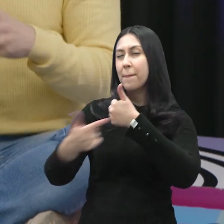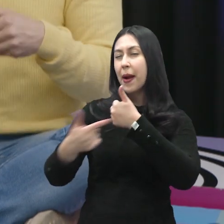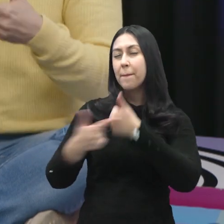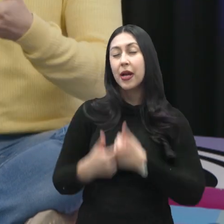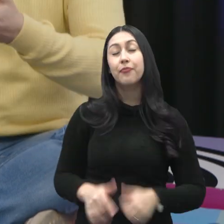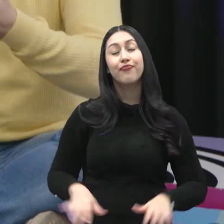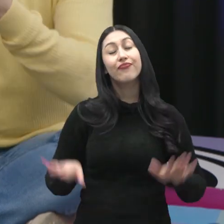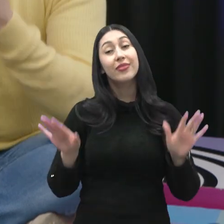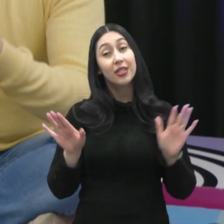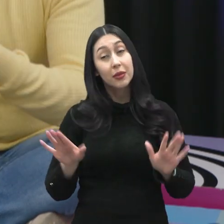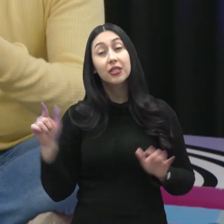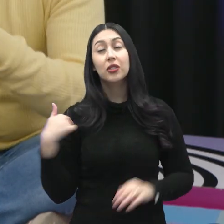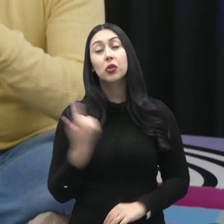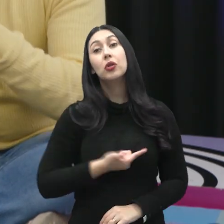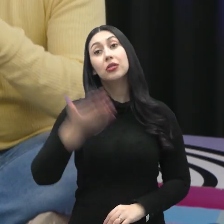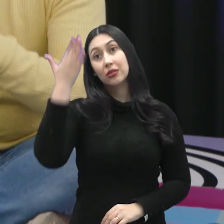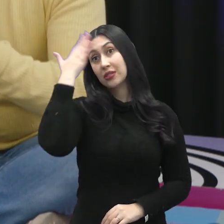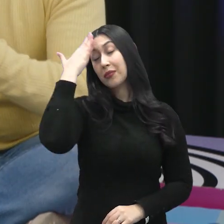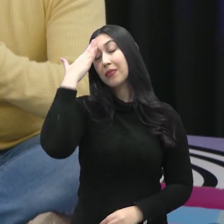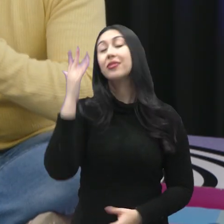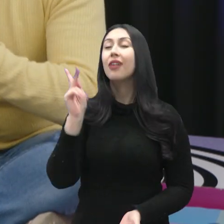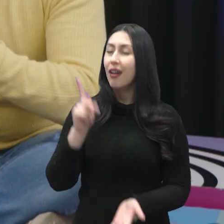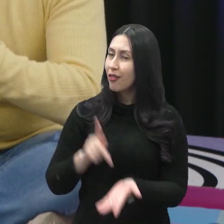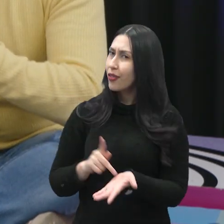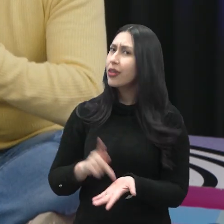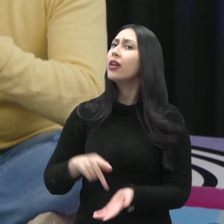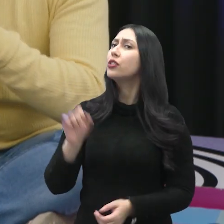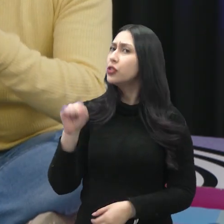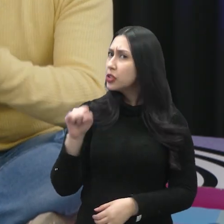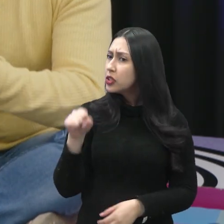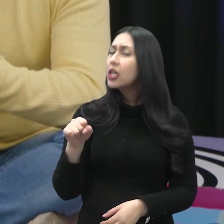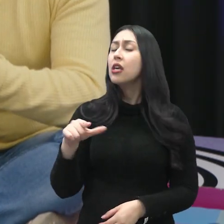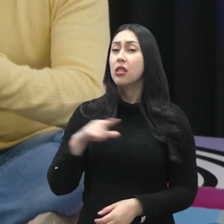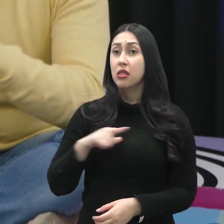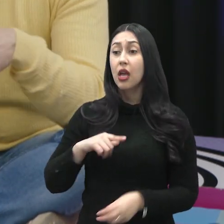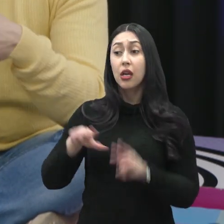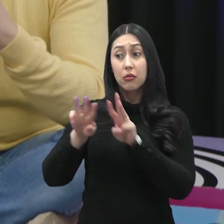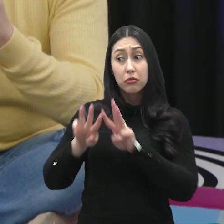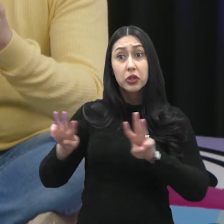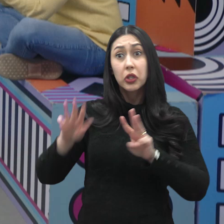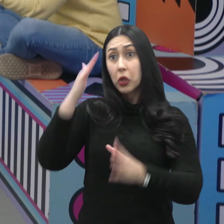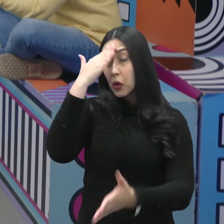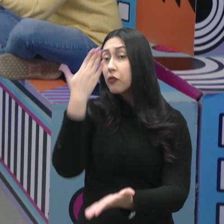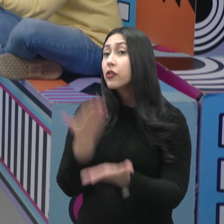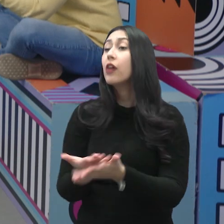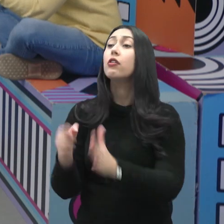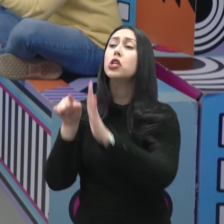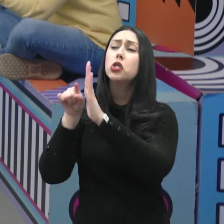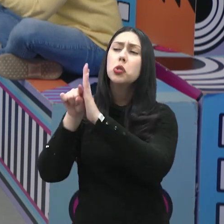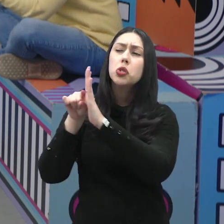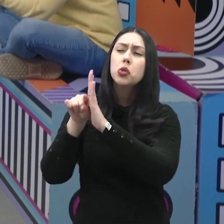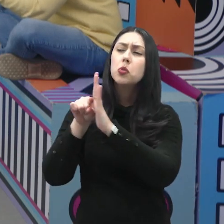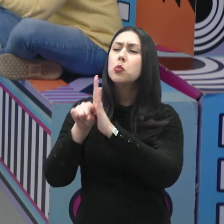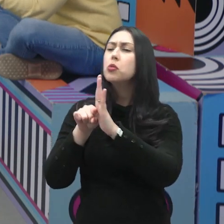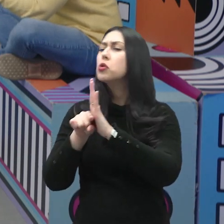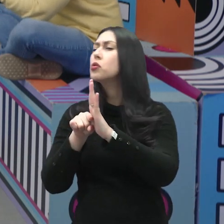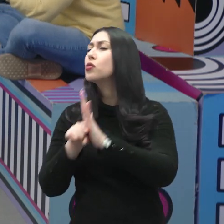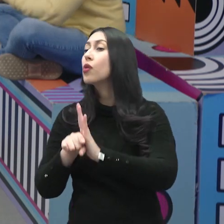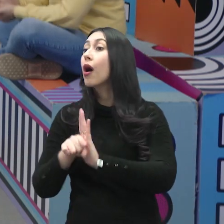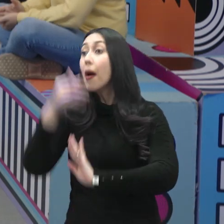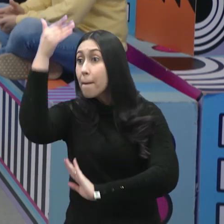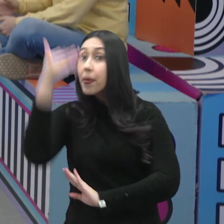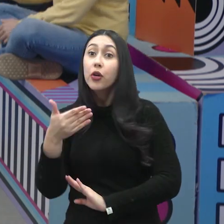clique. Mas, né, doutora, a gente sabe que existem sim veículos de comunicação confiáveis que foram atrás dessas histórias